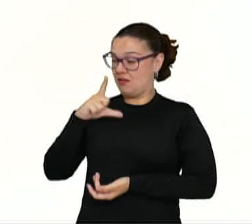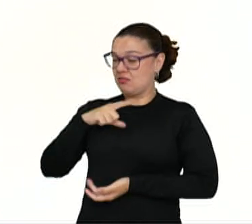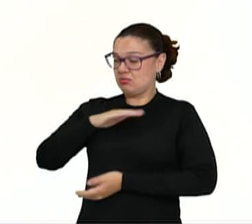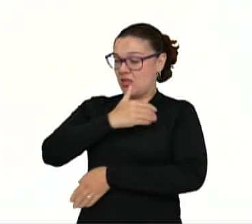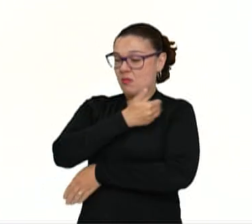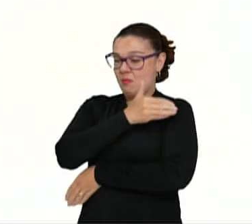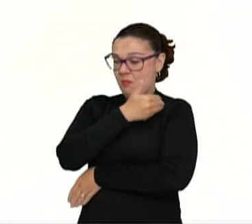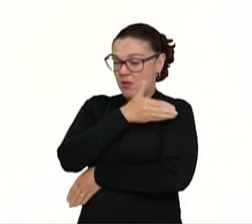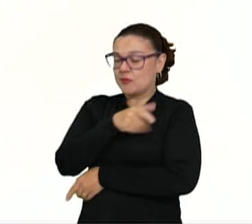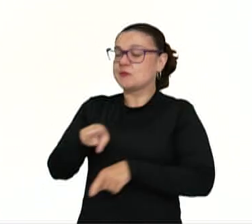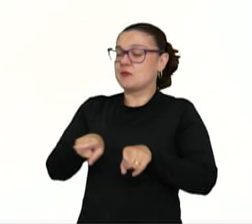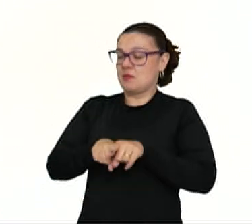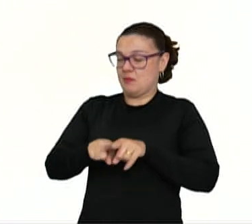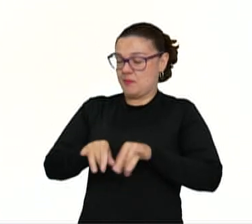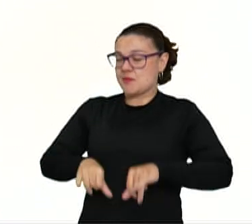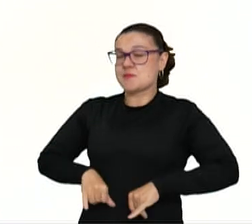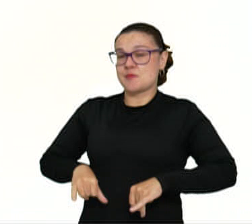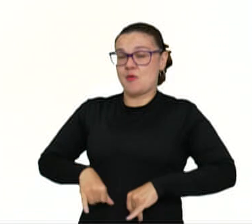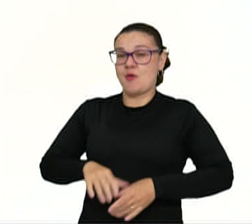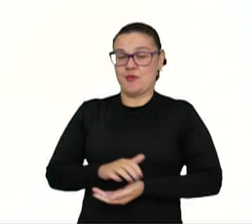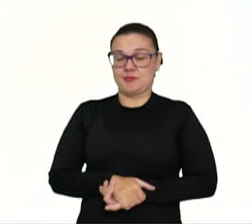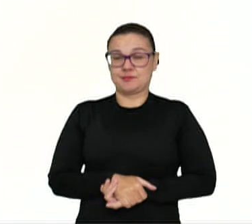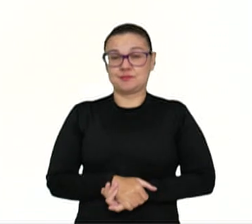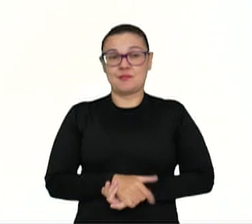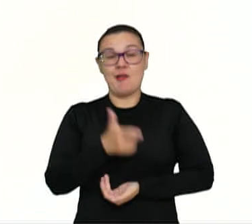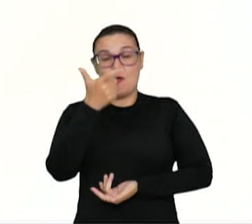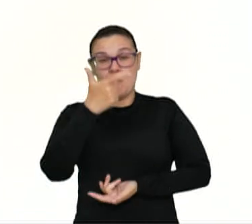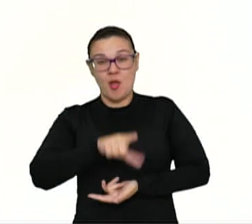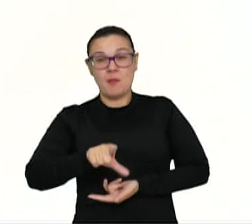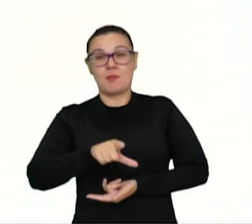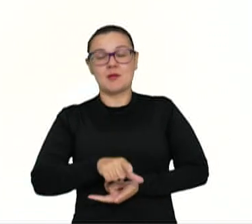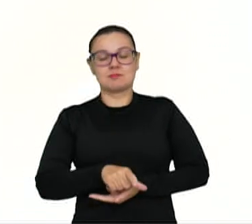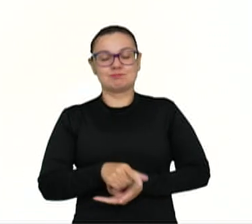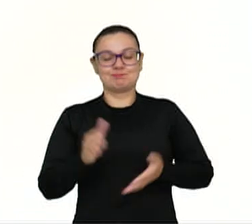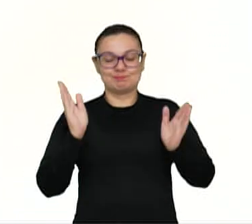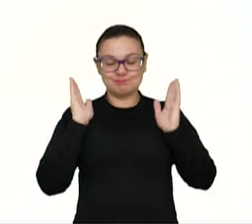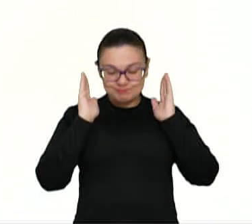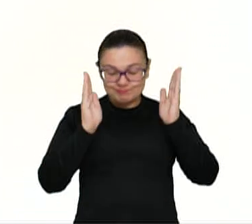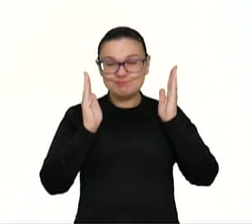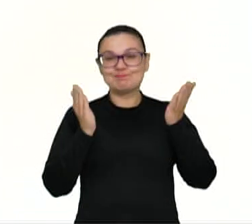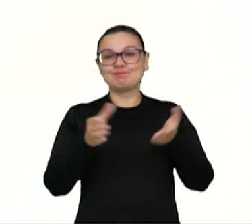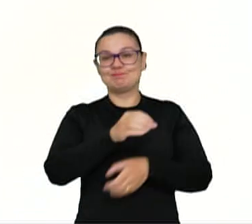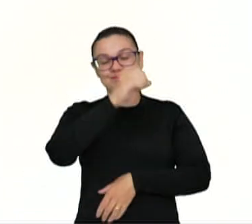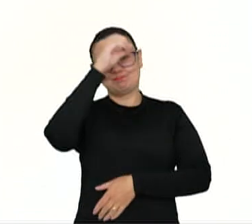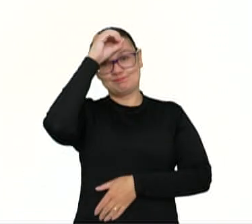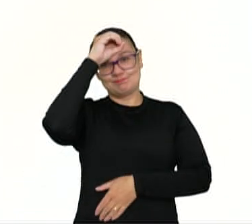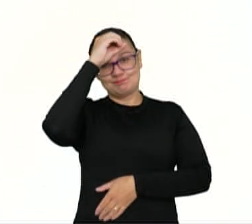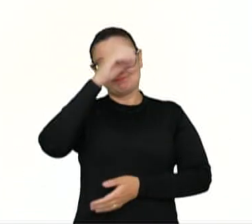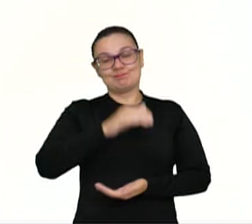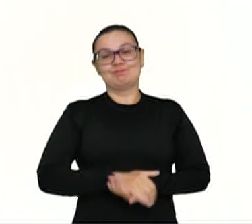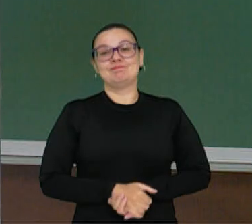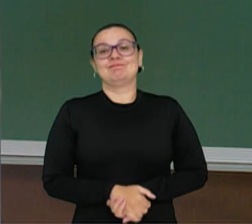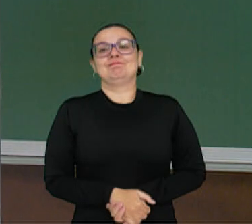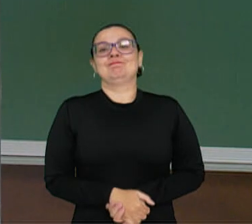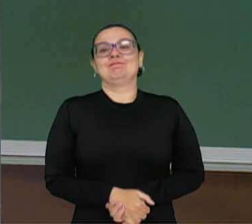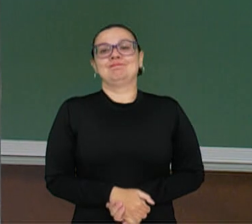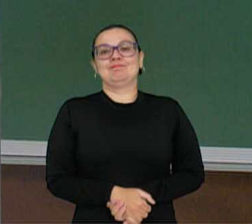preconceito, no fundo, também sofre. É mais uma vítima da própria ignorância. Olha